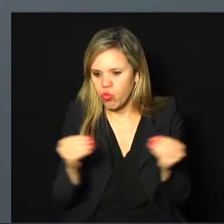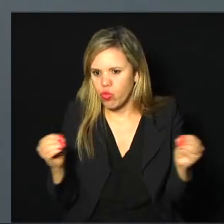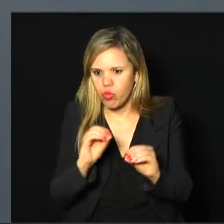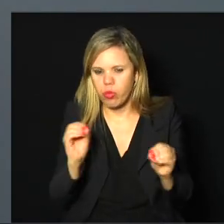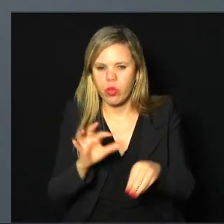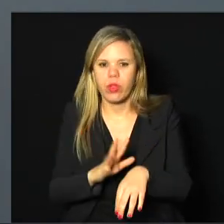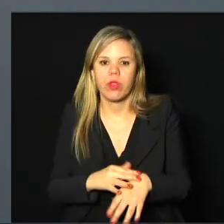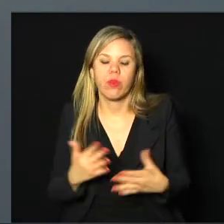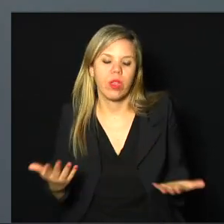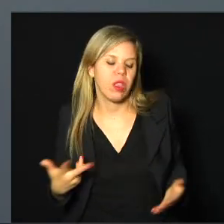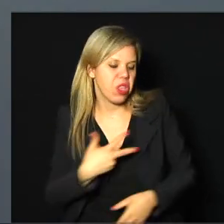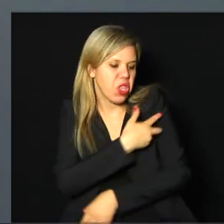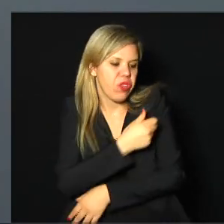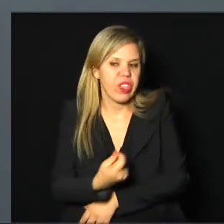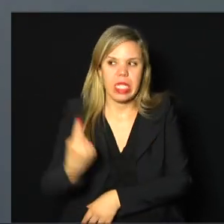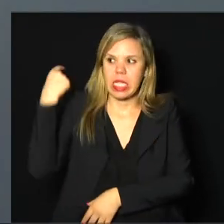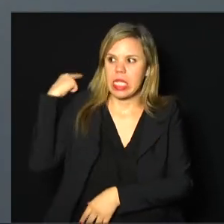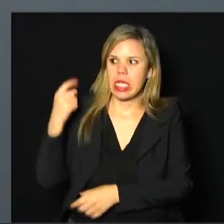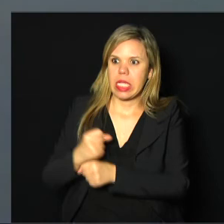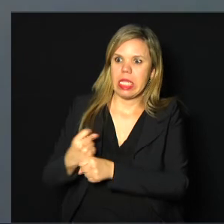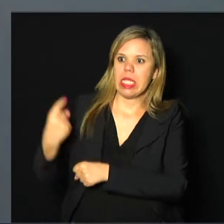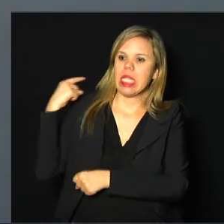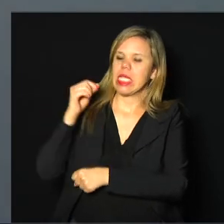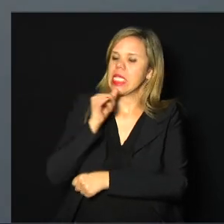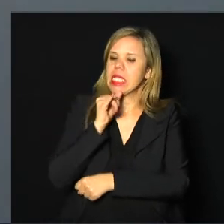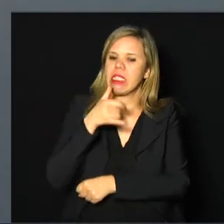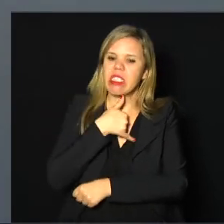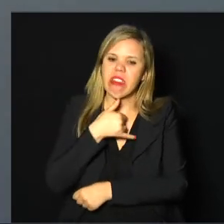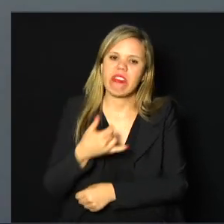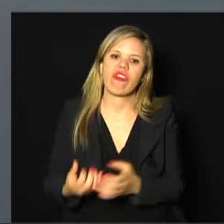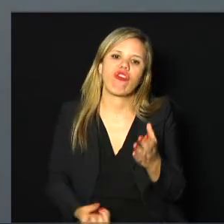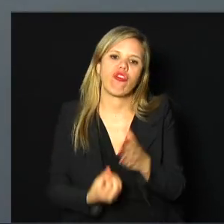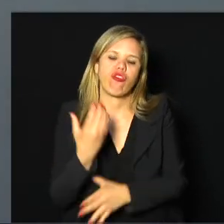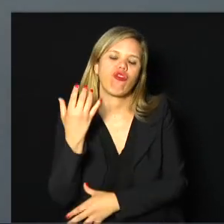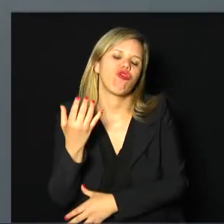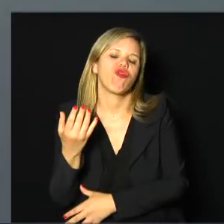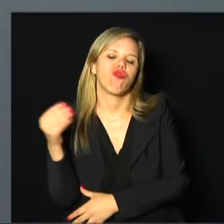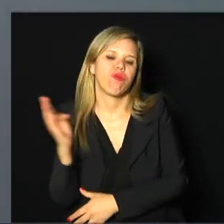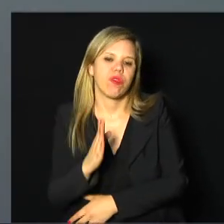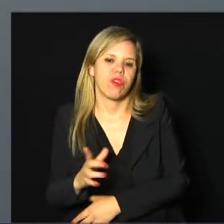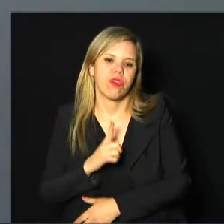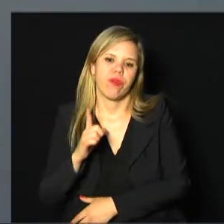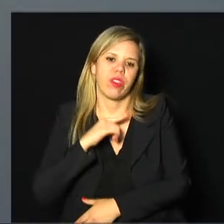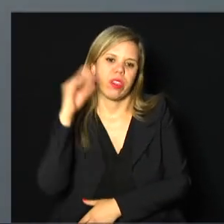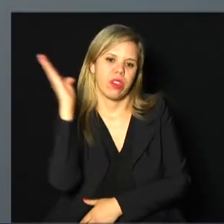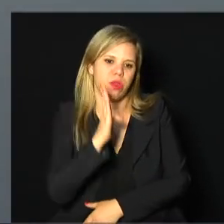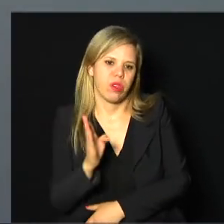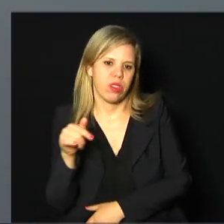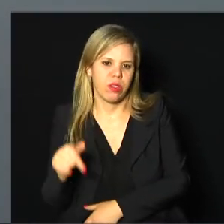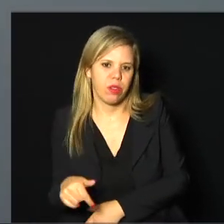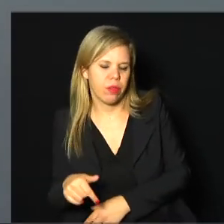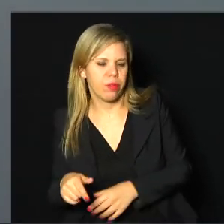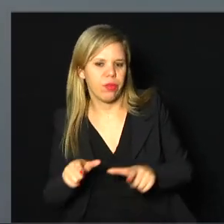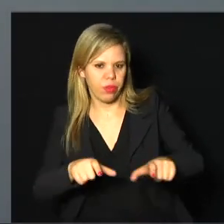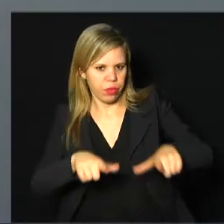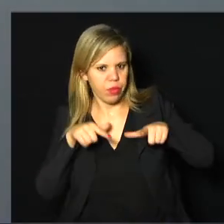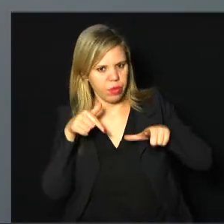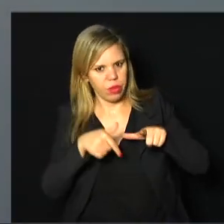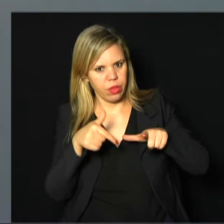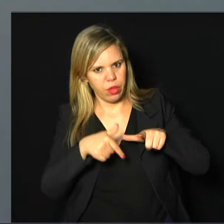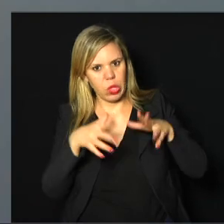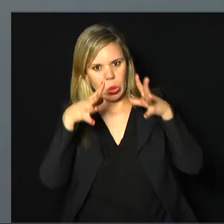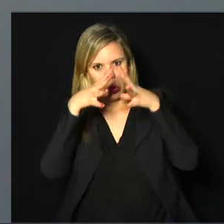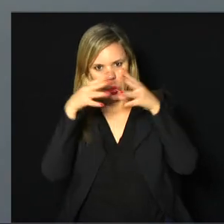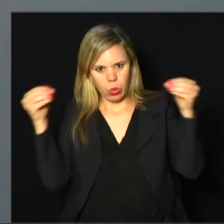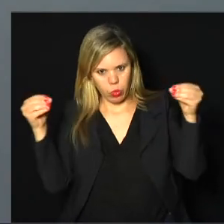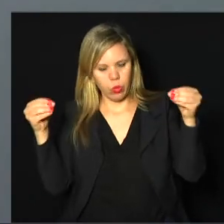gente já não foram vacinadas. E nós tivemos mesmo um exemplo triste aqui no Brasil, né? Que o Brasil recebeu o